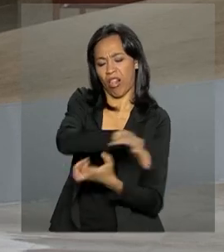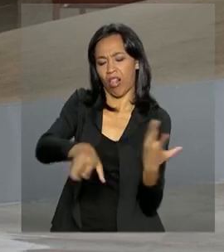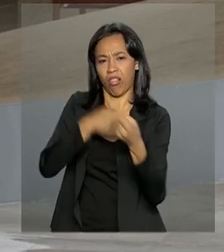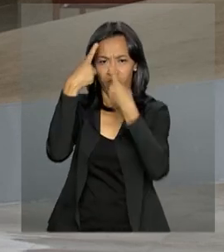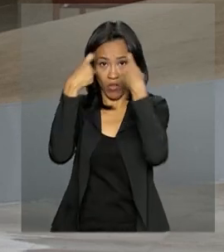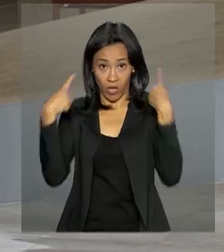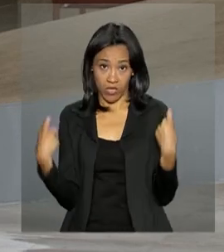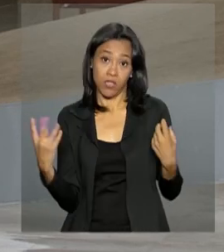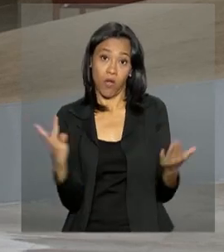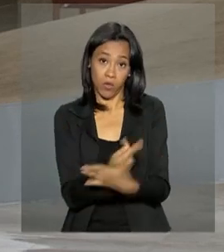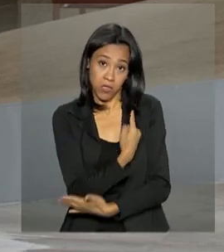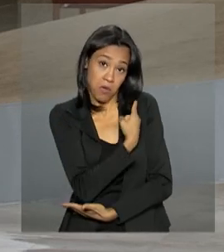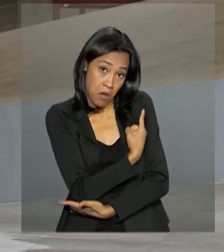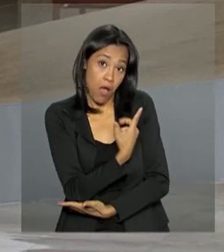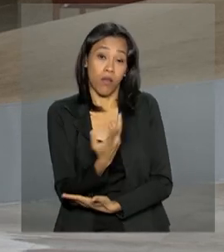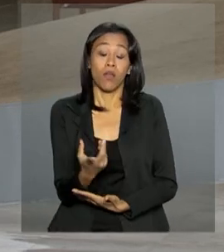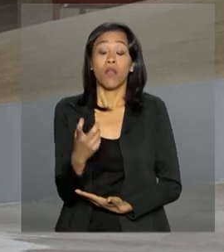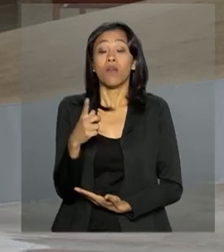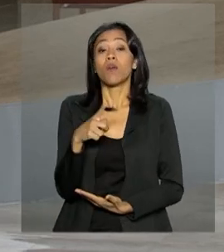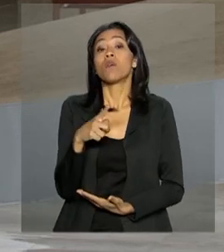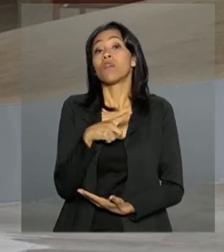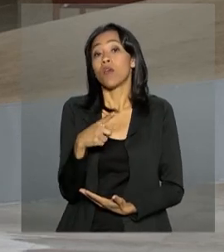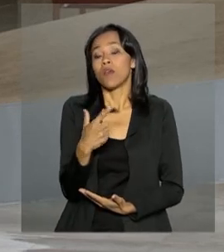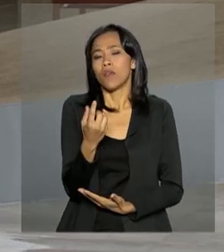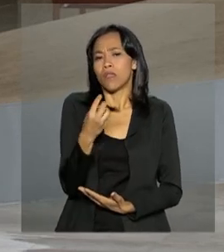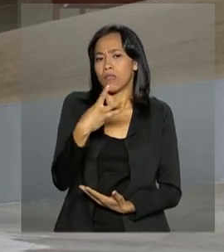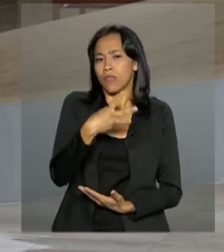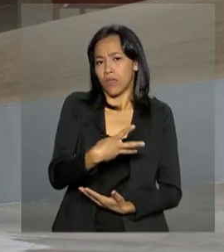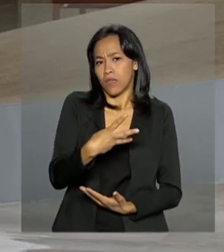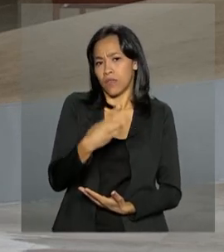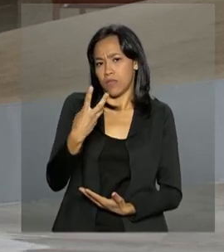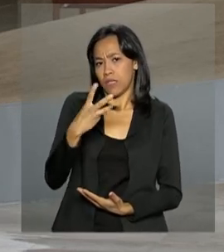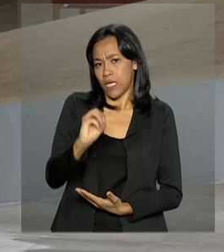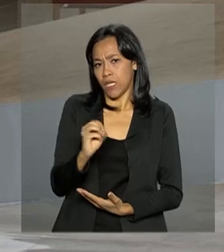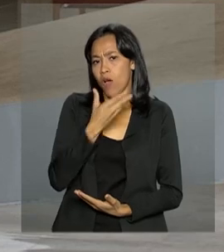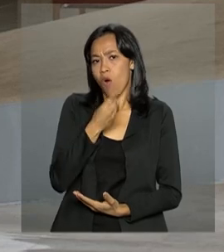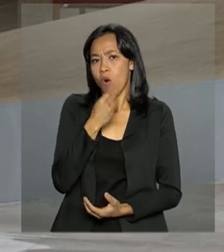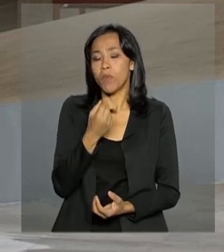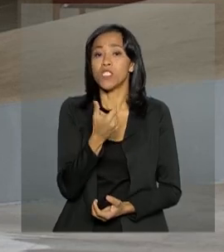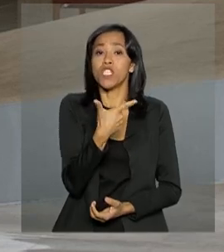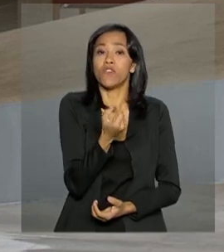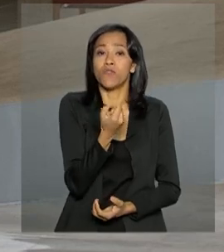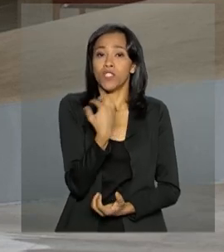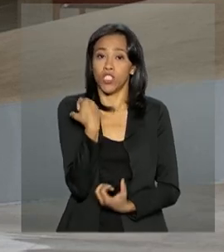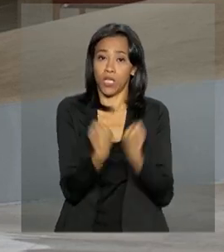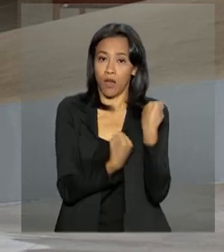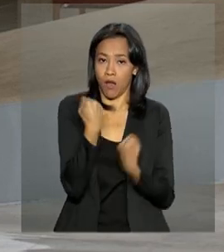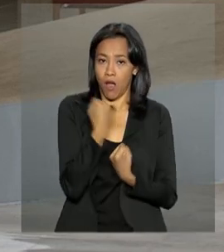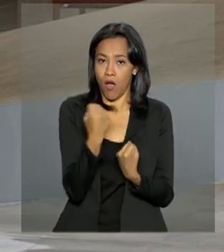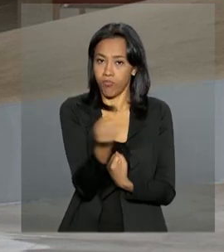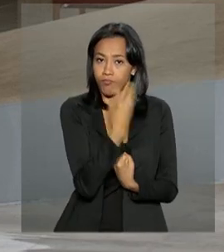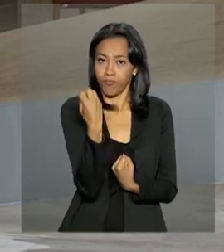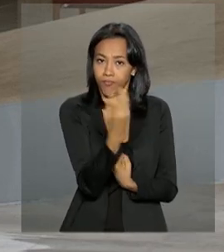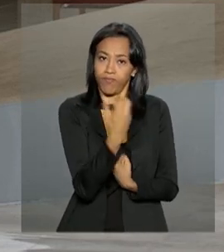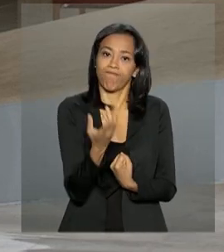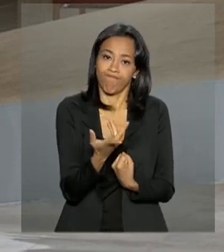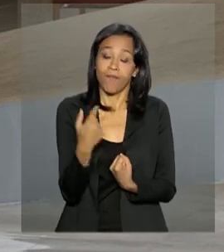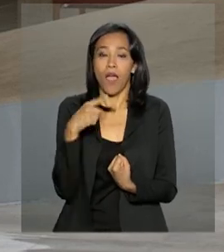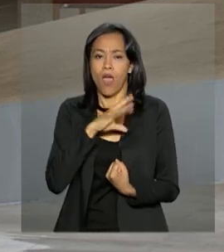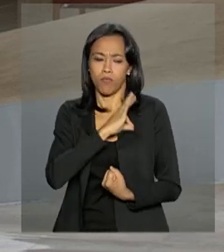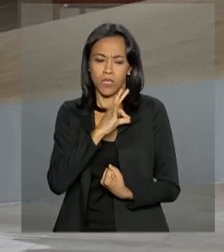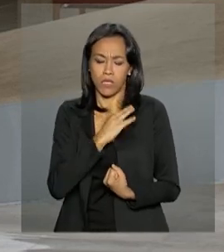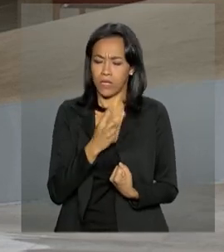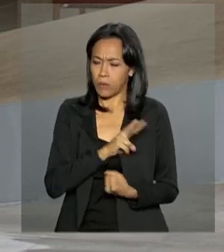no estado com um efetivo de 330 homens e 20 viaturas. Eles fazem um policiamento ostensivo em